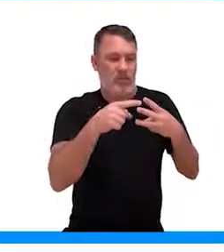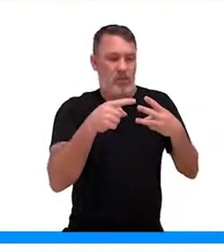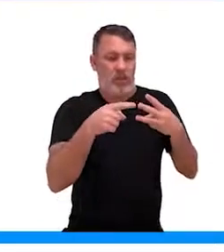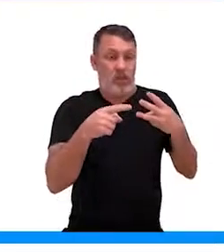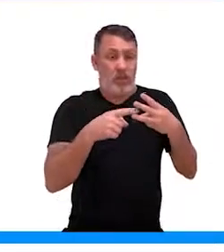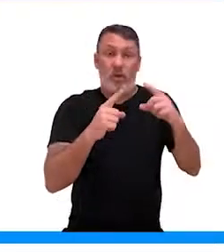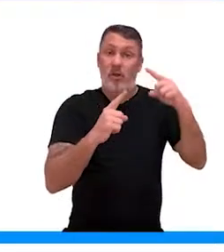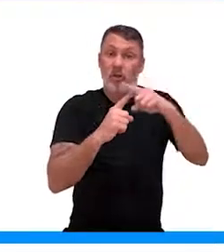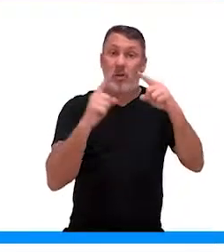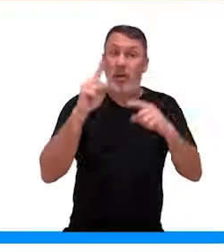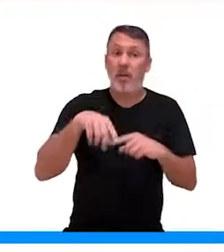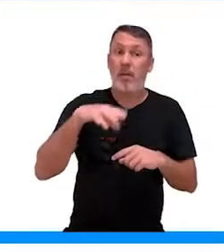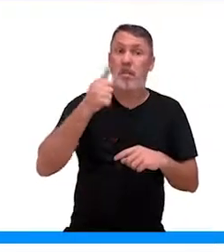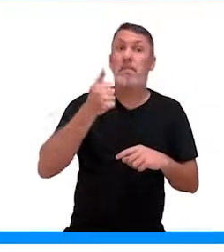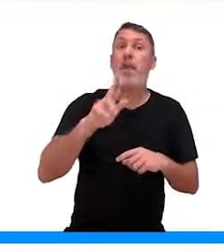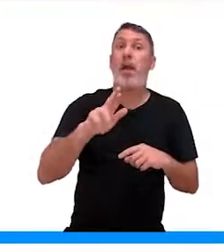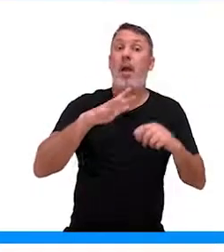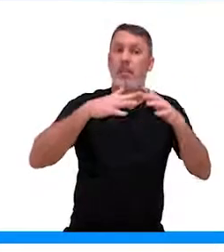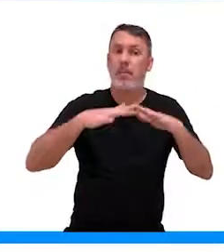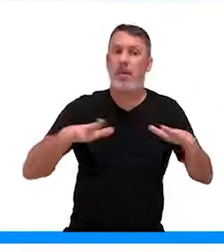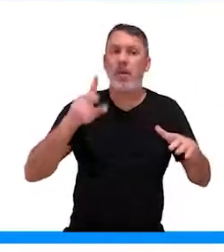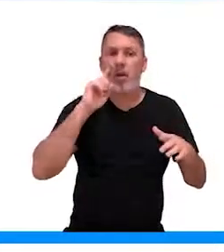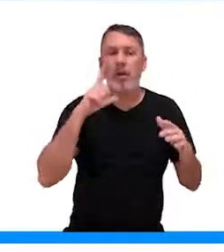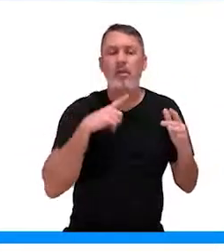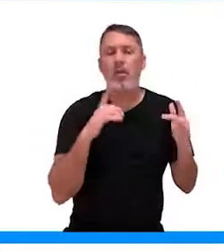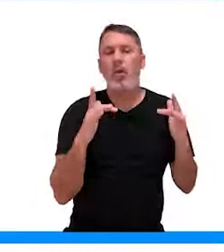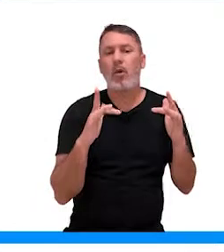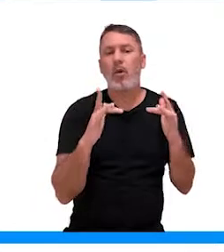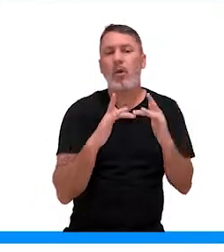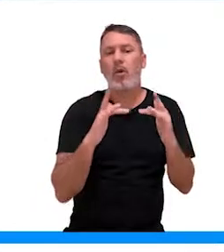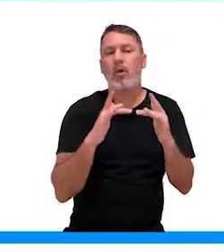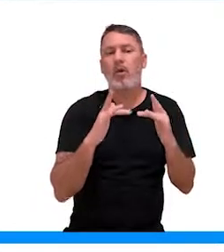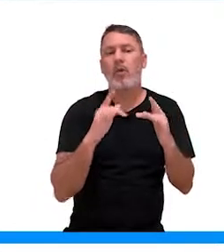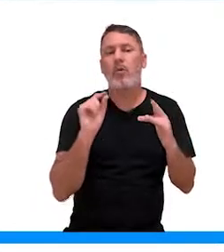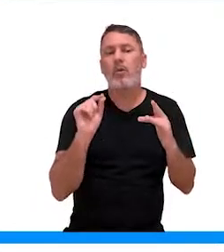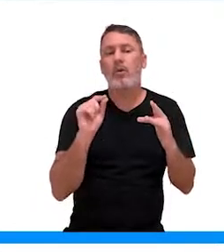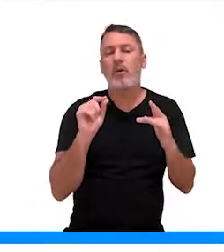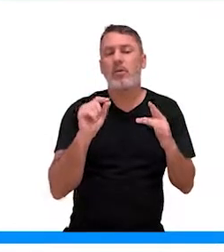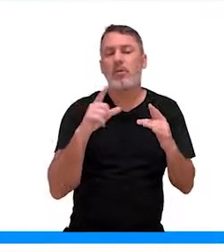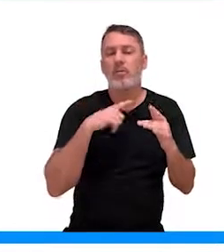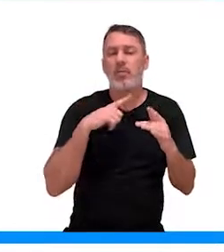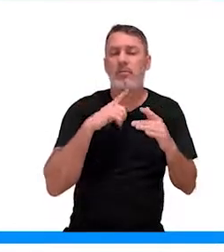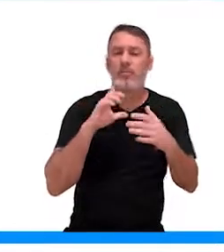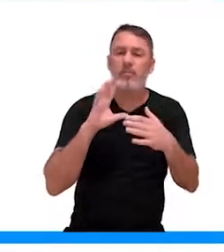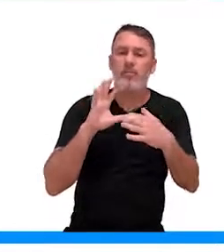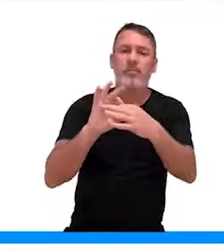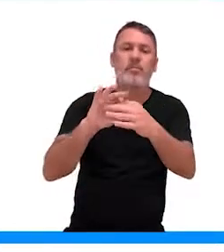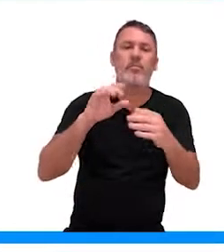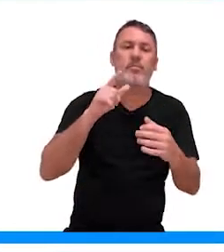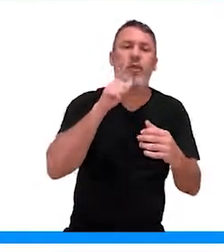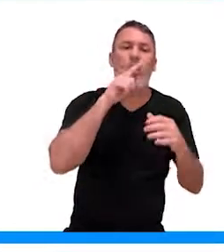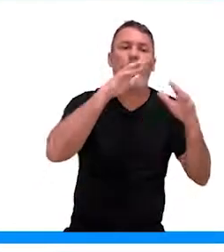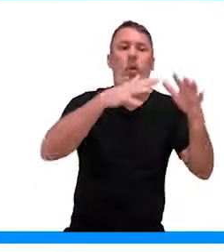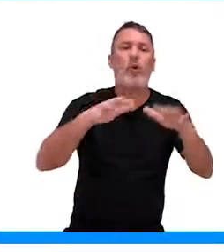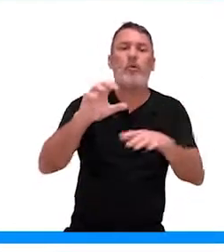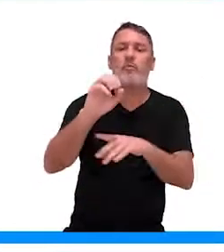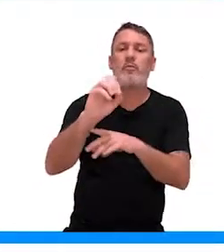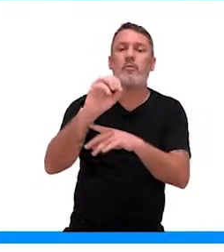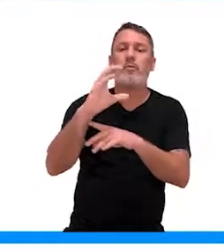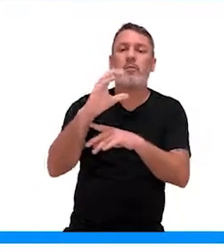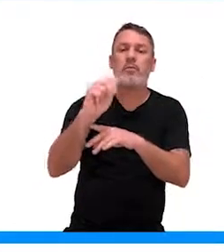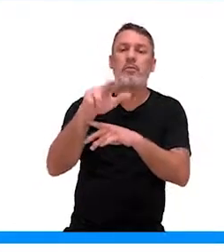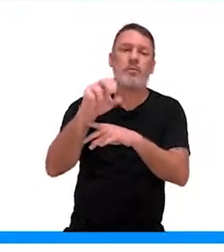Perceba que aqui o mar ele tem contato indireto com o oceano, ou muitas vezes se apresenta de fato de